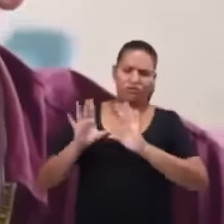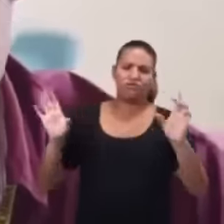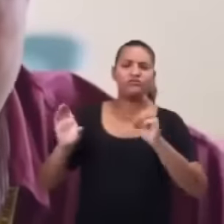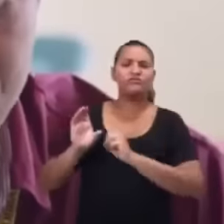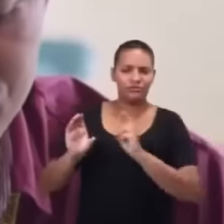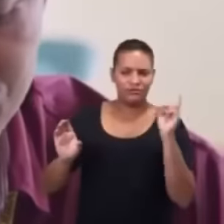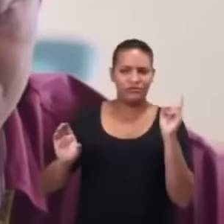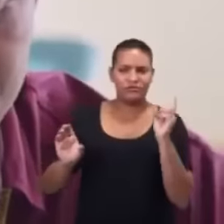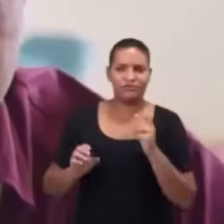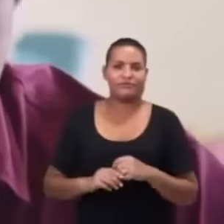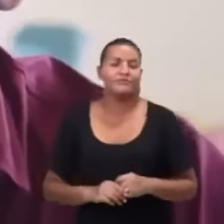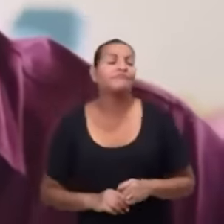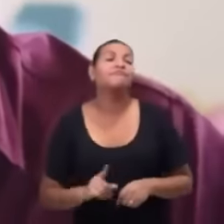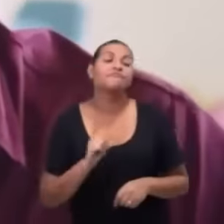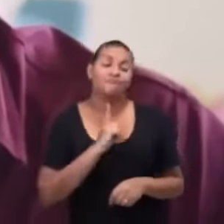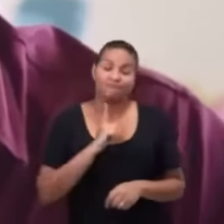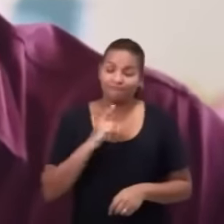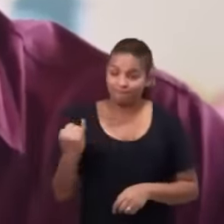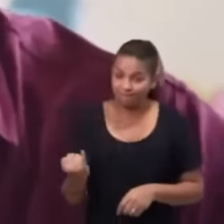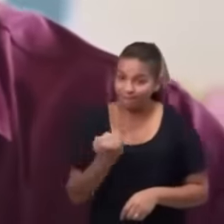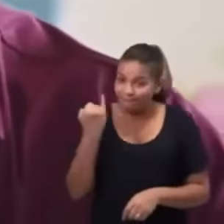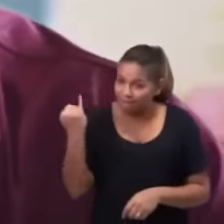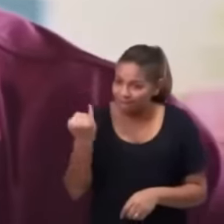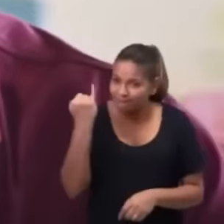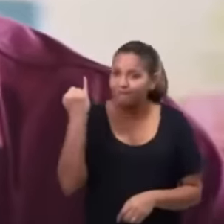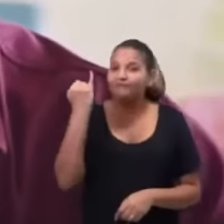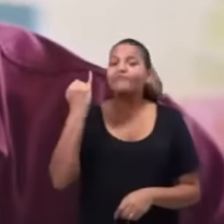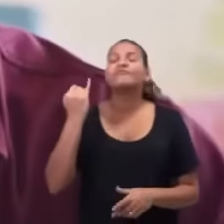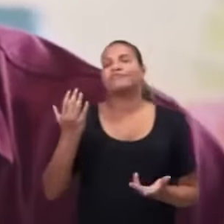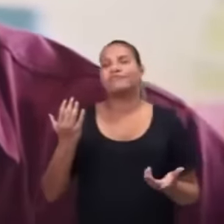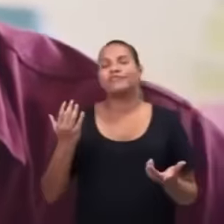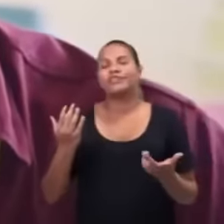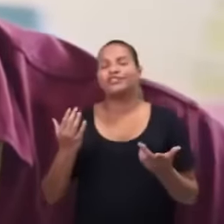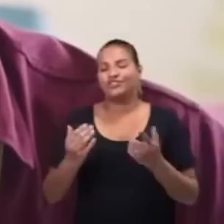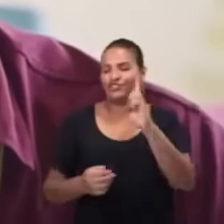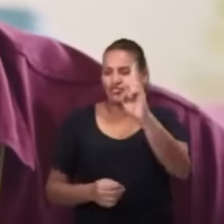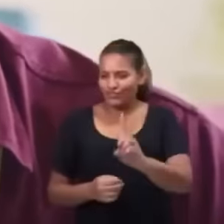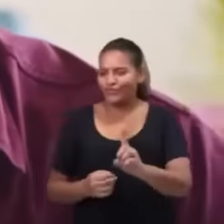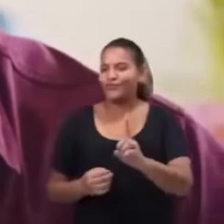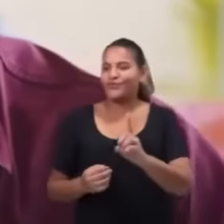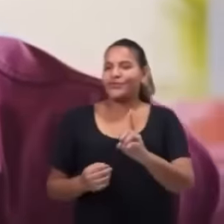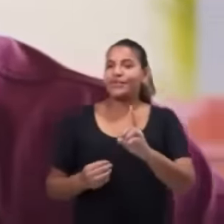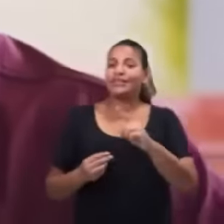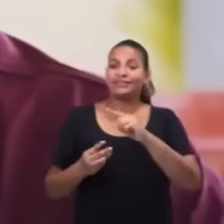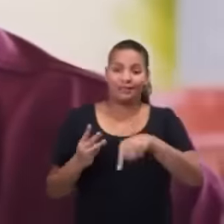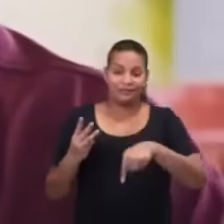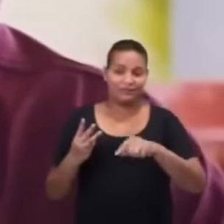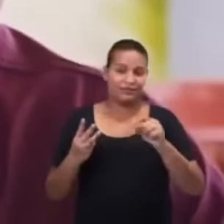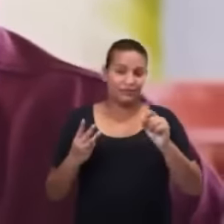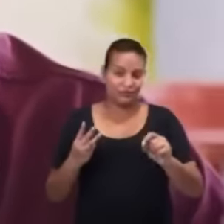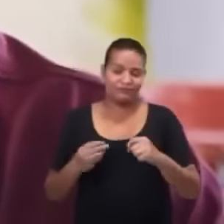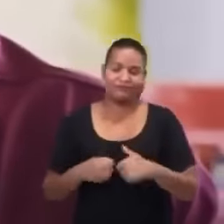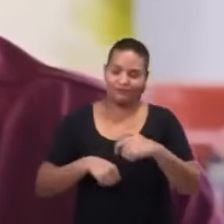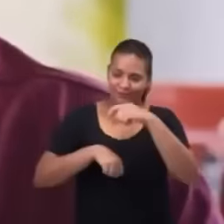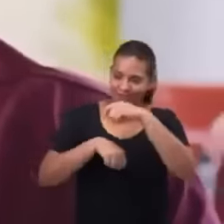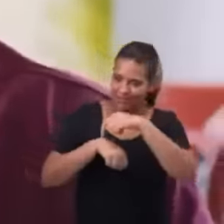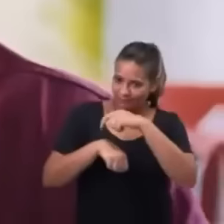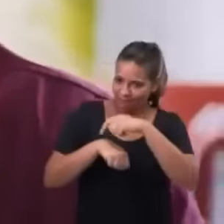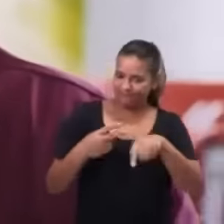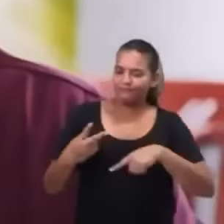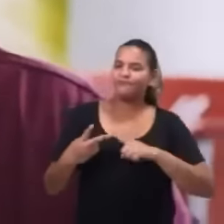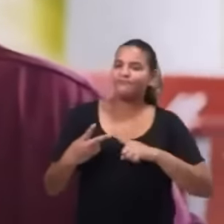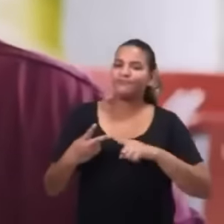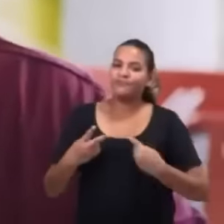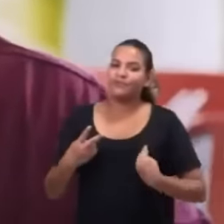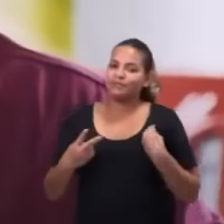três premissas que para nós é muito importante, do diretor ou da diretora de escola aqui em Sobral, que é o tempo,